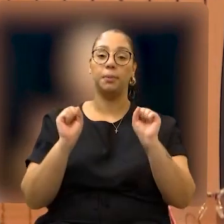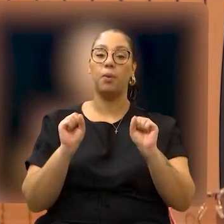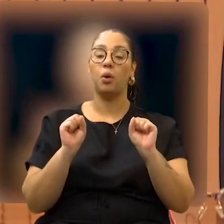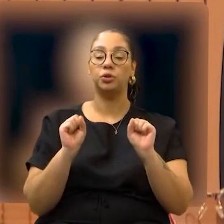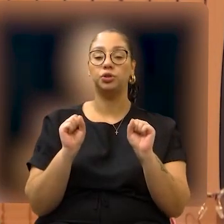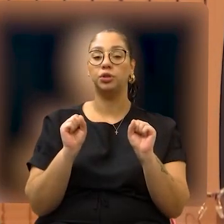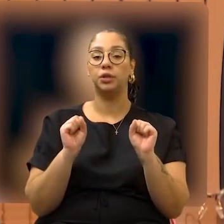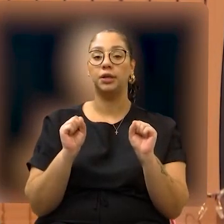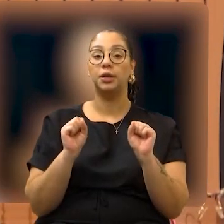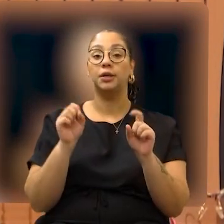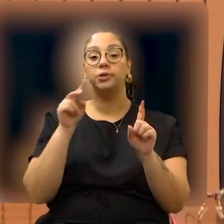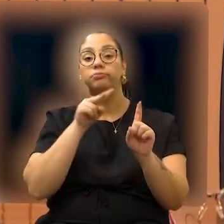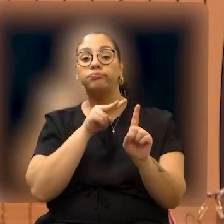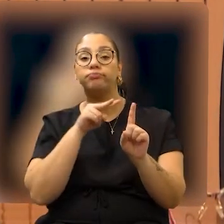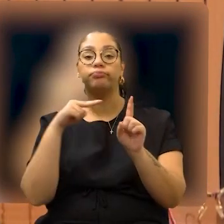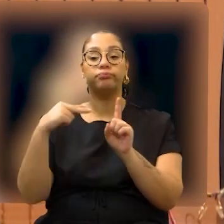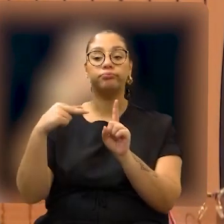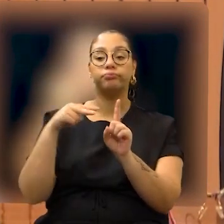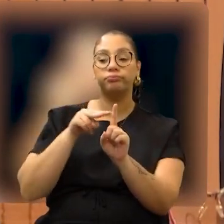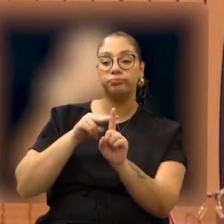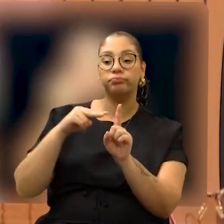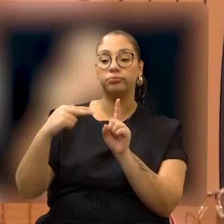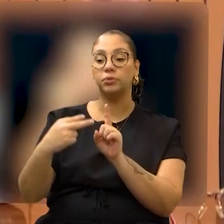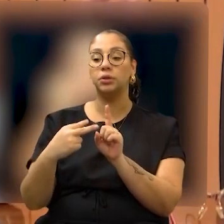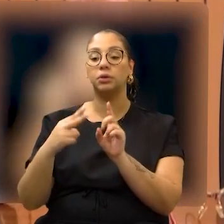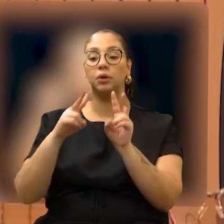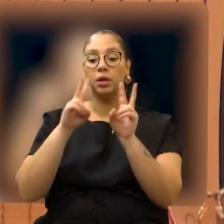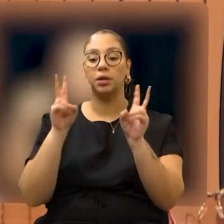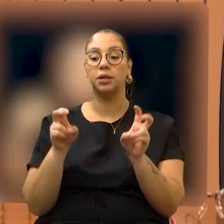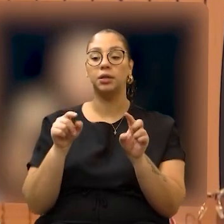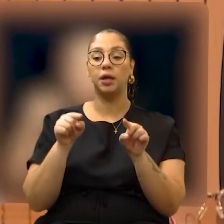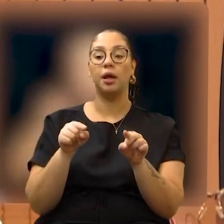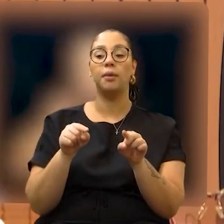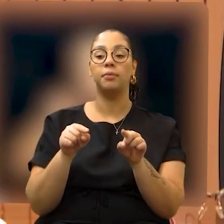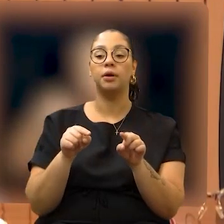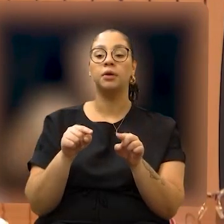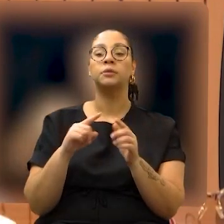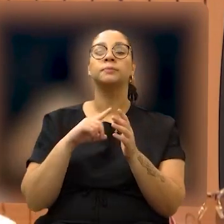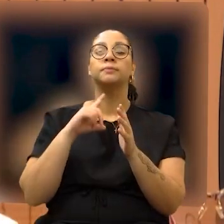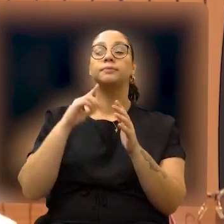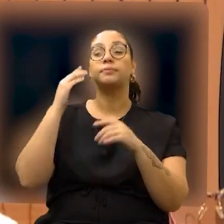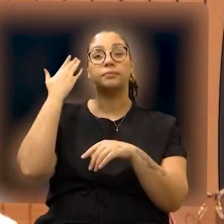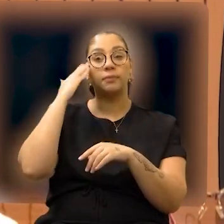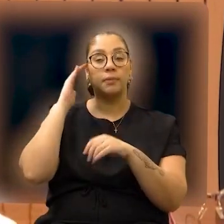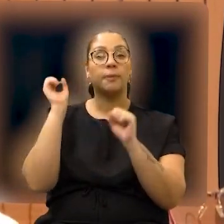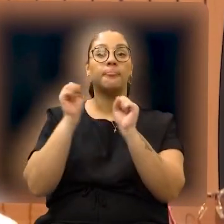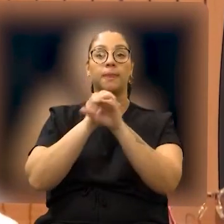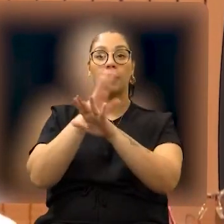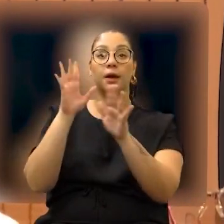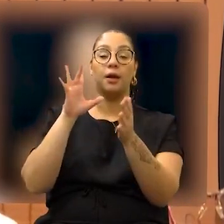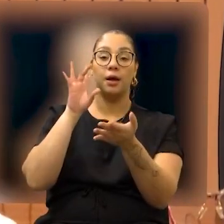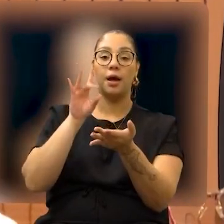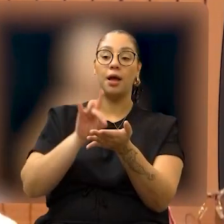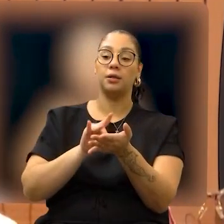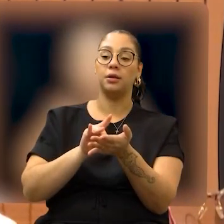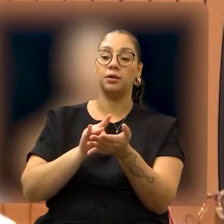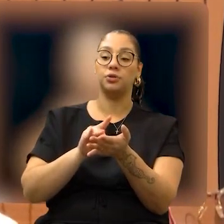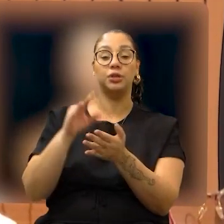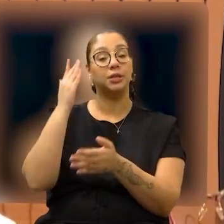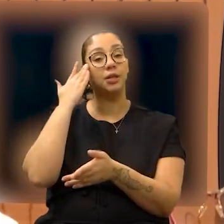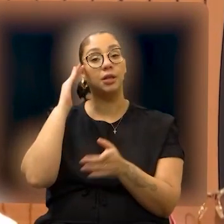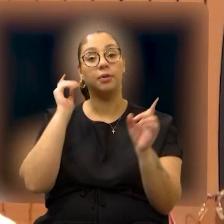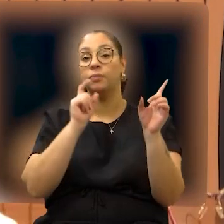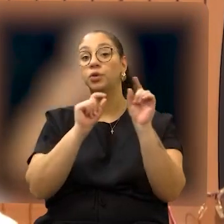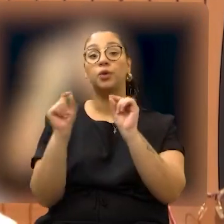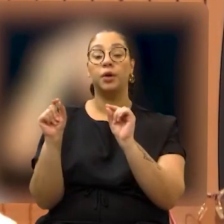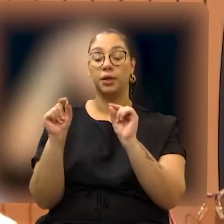possam trazer olhares diversos sobre esse fenômeno, e a partir da compreensão dessa